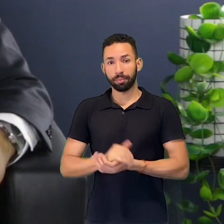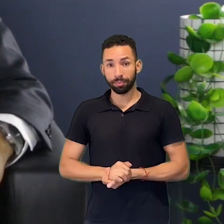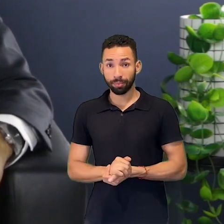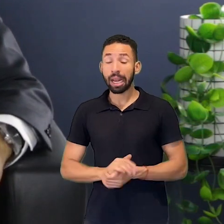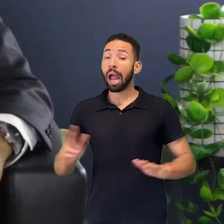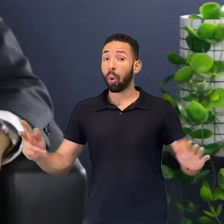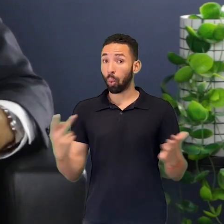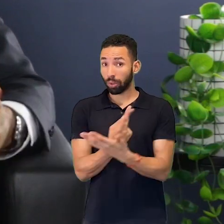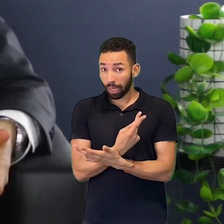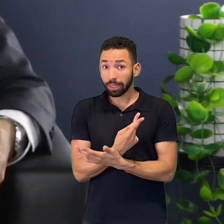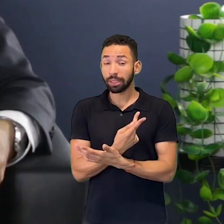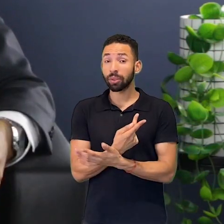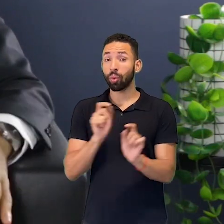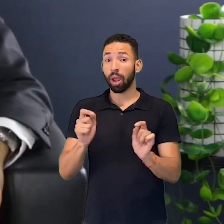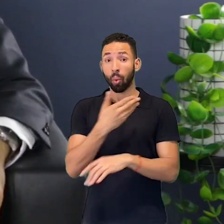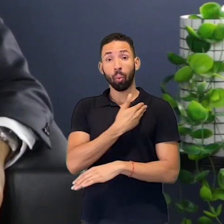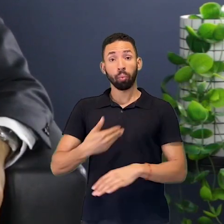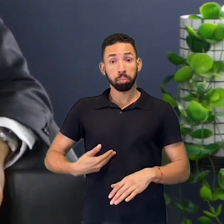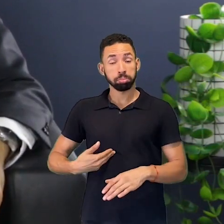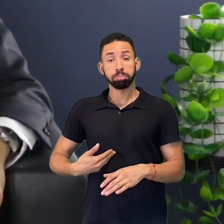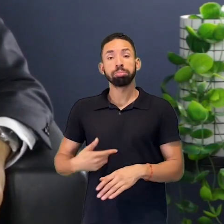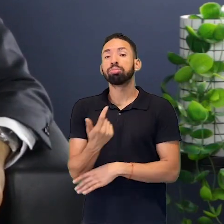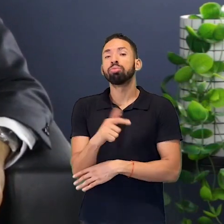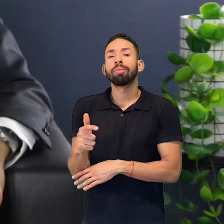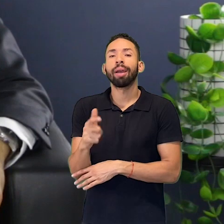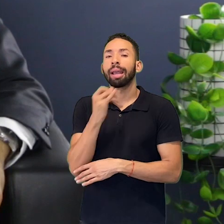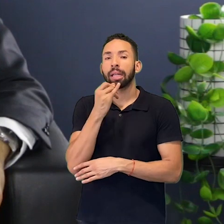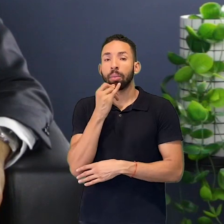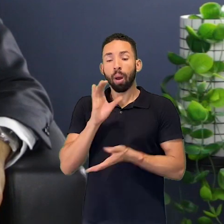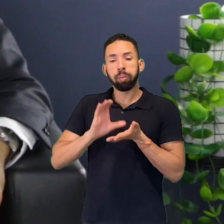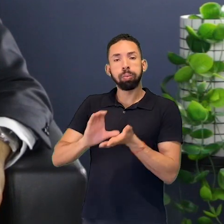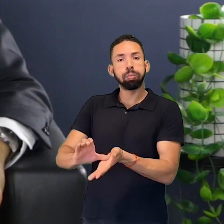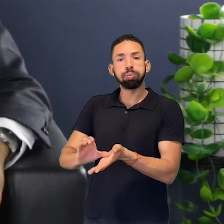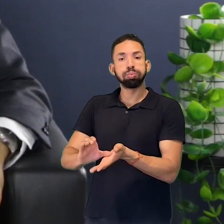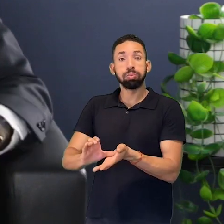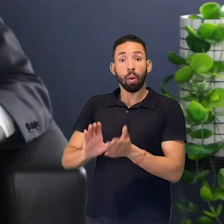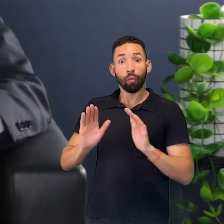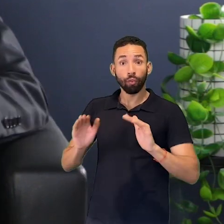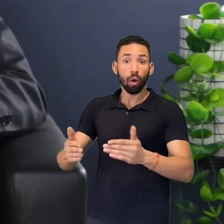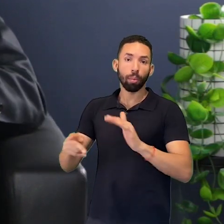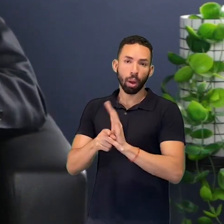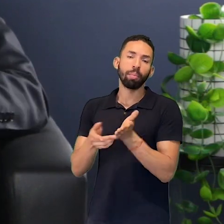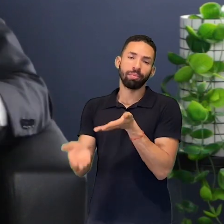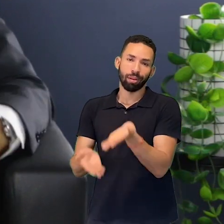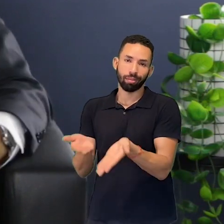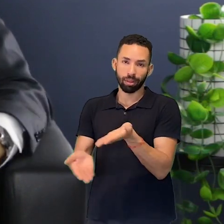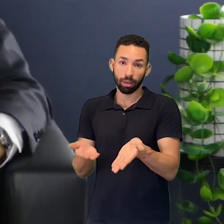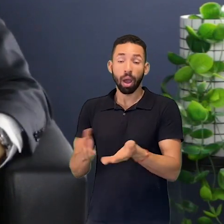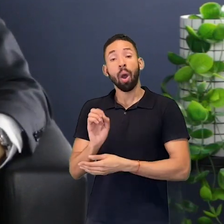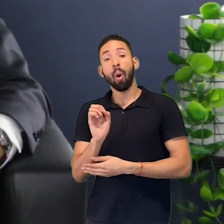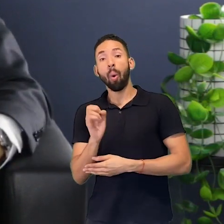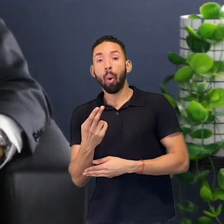tratamento. Ocorre que muitas vezes o Estado não tem recursos destinados para